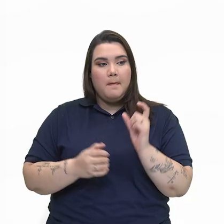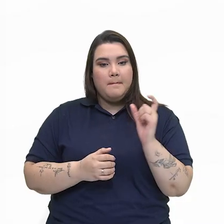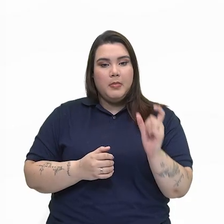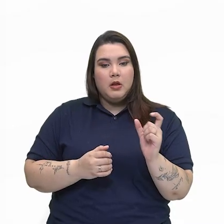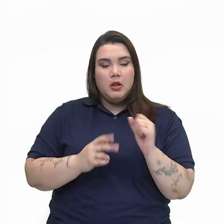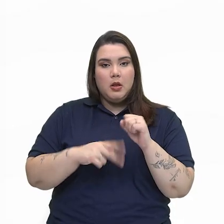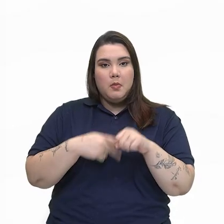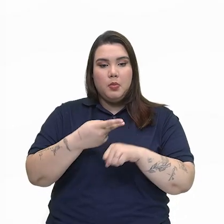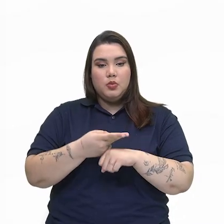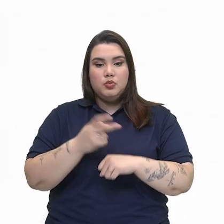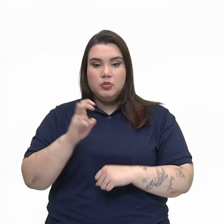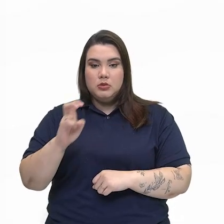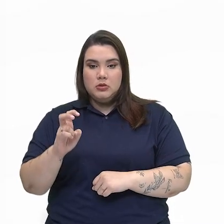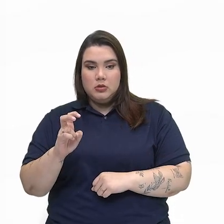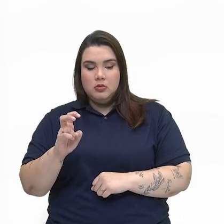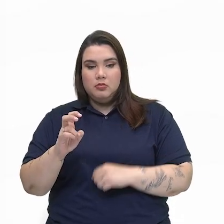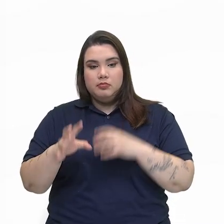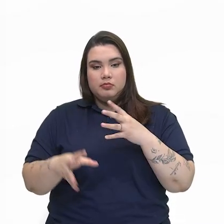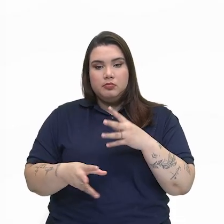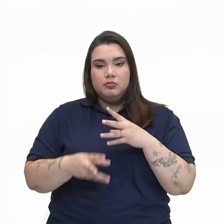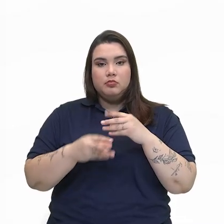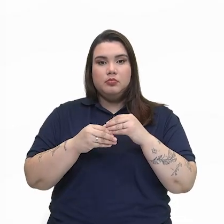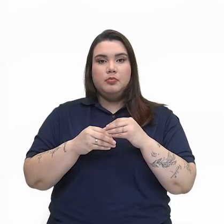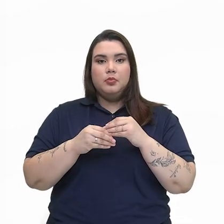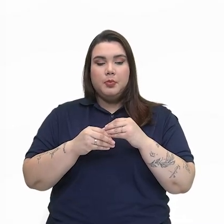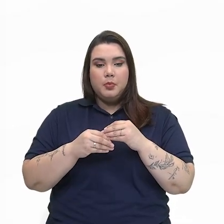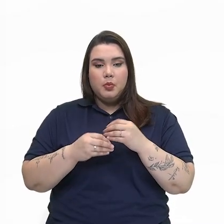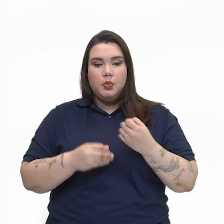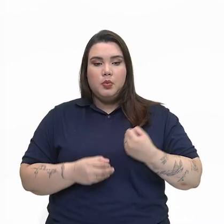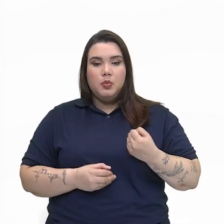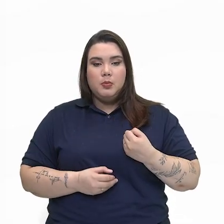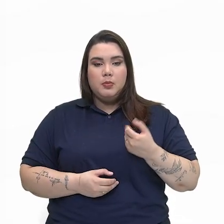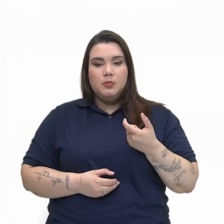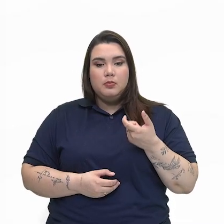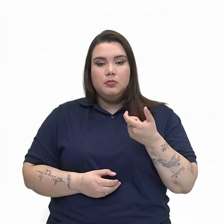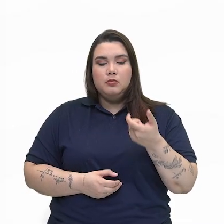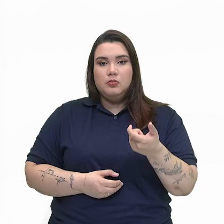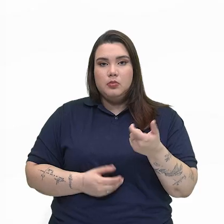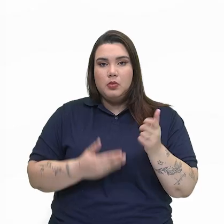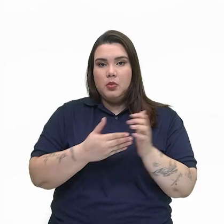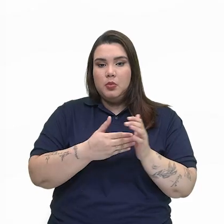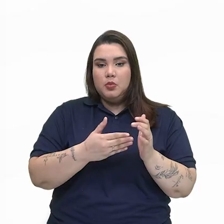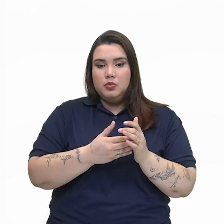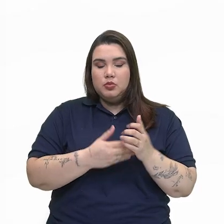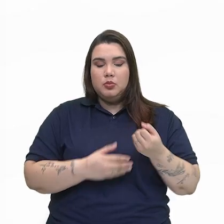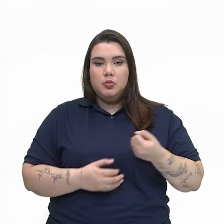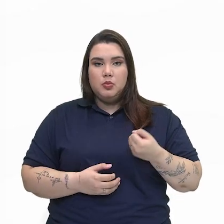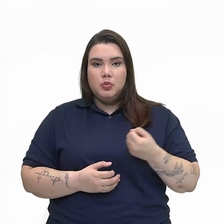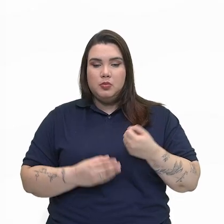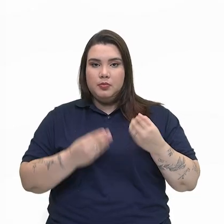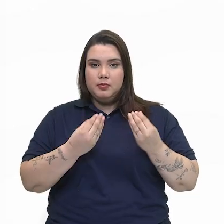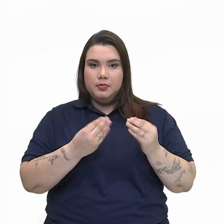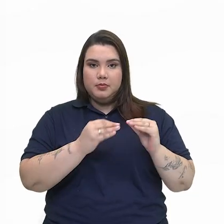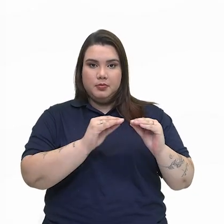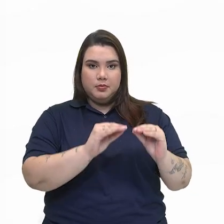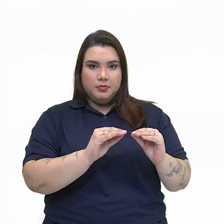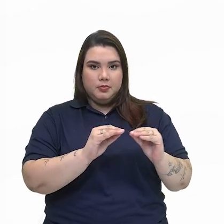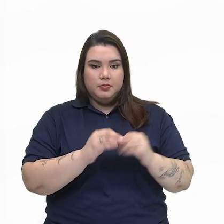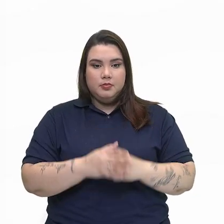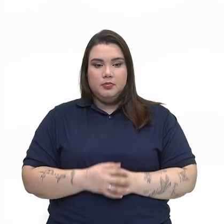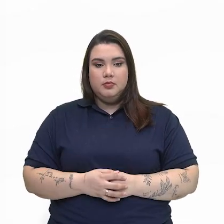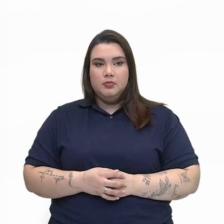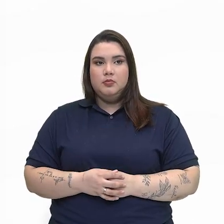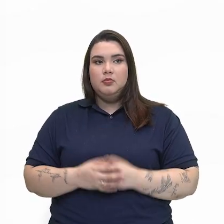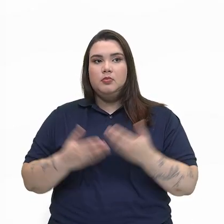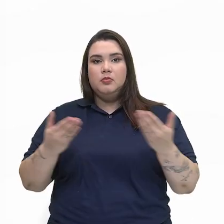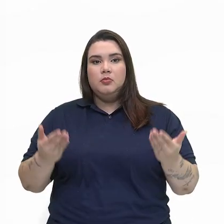decimal, após o 5, acrescenta-se uma unidade ao último algarismo de interesse.